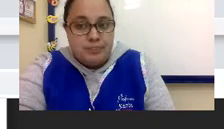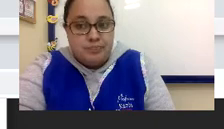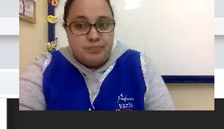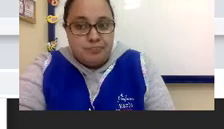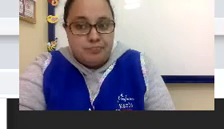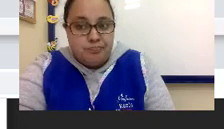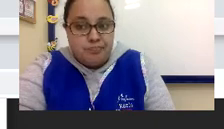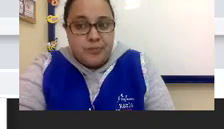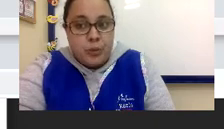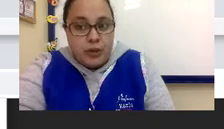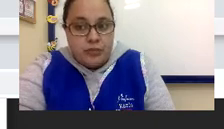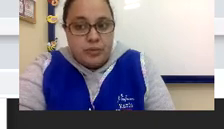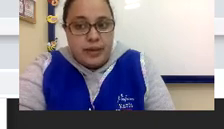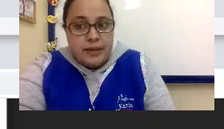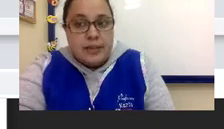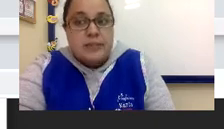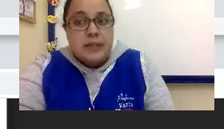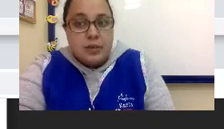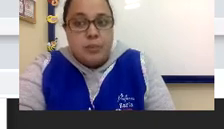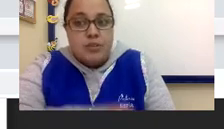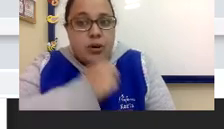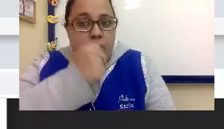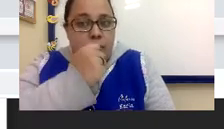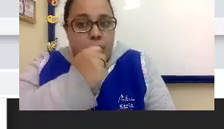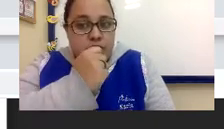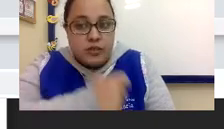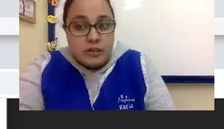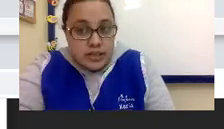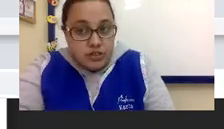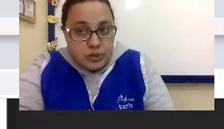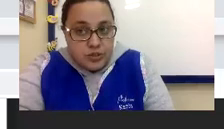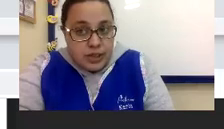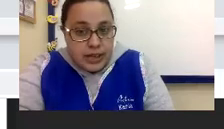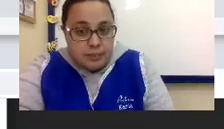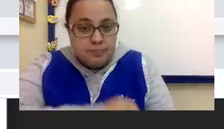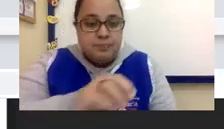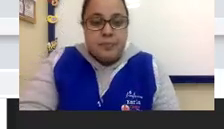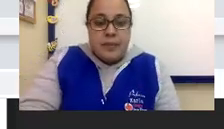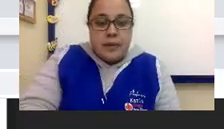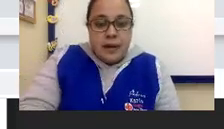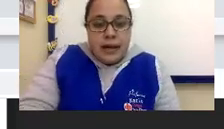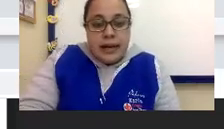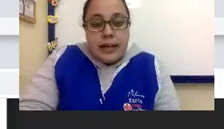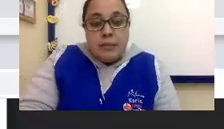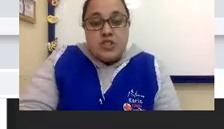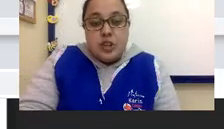hálito. Horrível, né? Então, o pessoal, ó, bora escovar os dentinhos, ok?